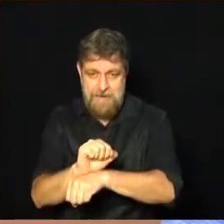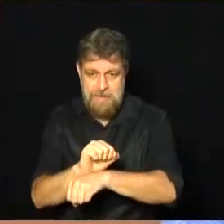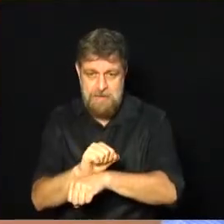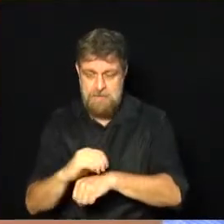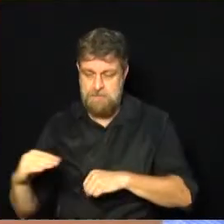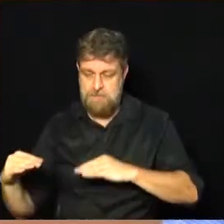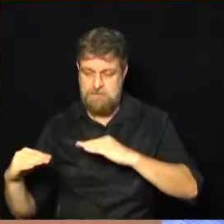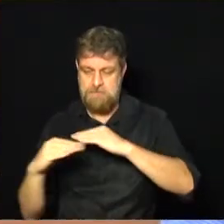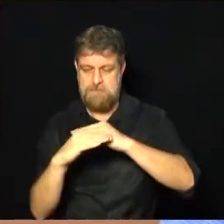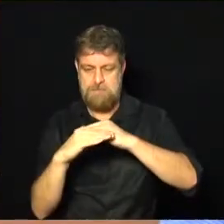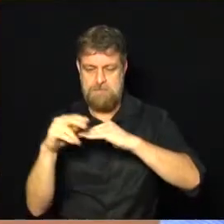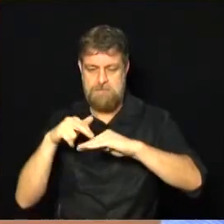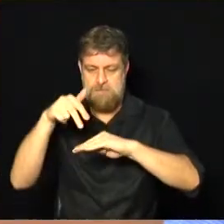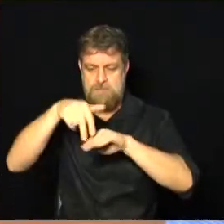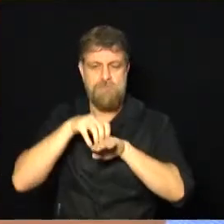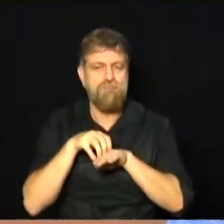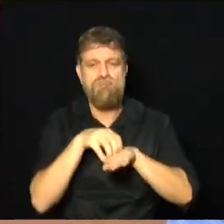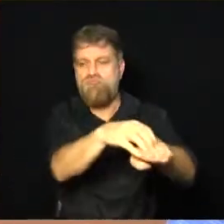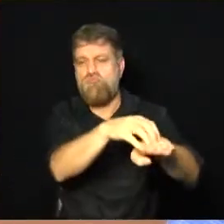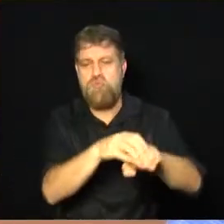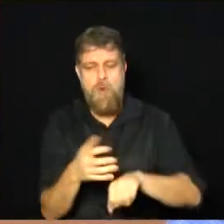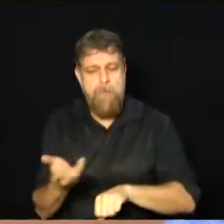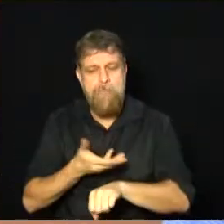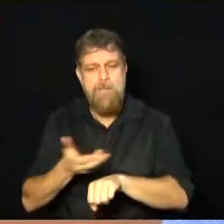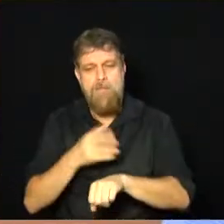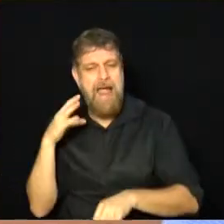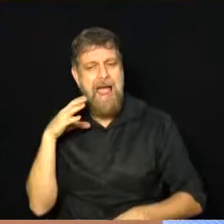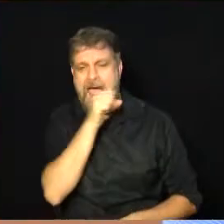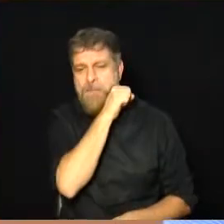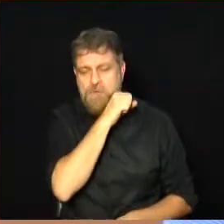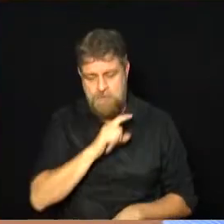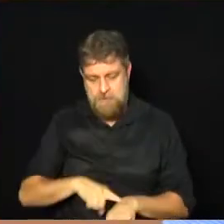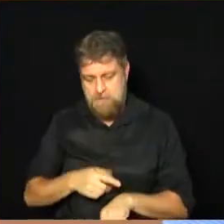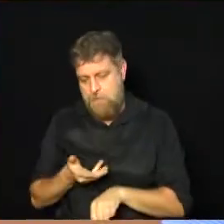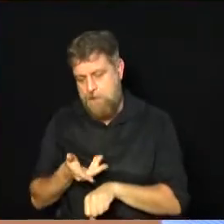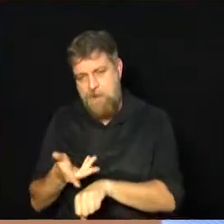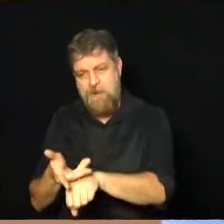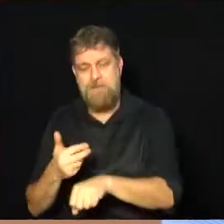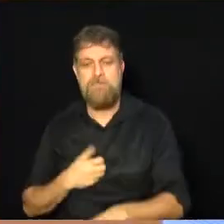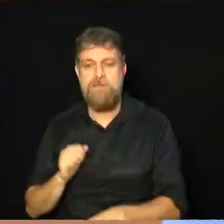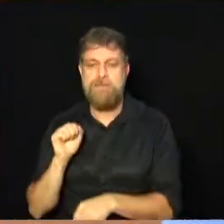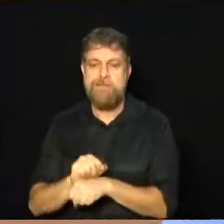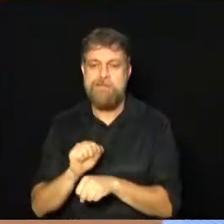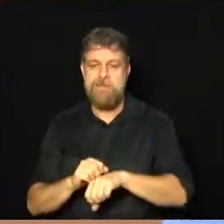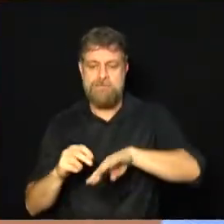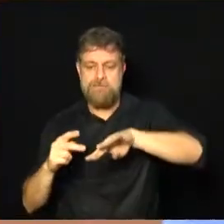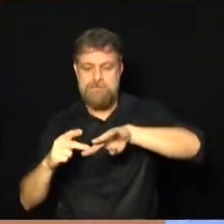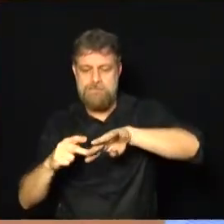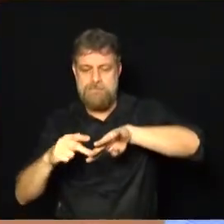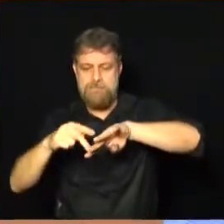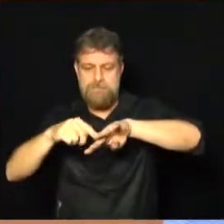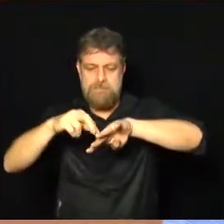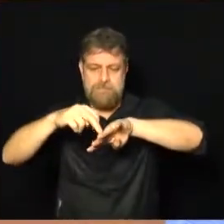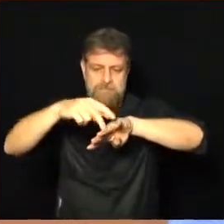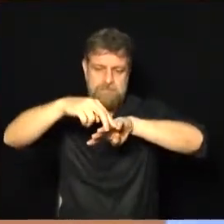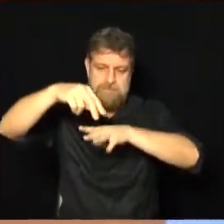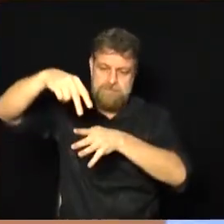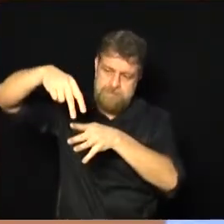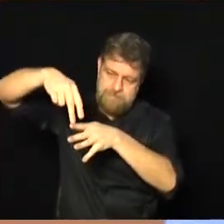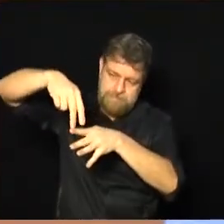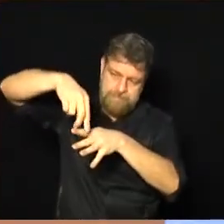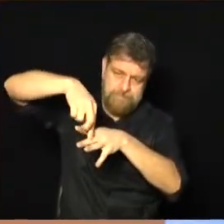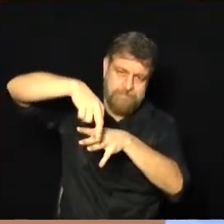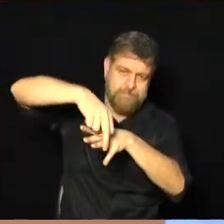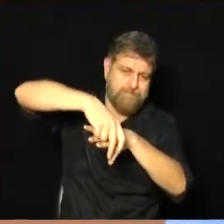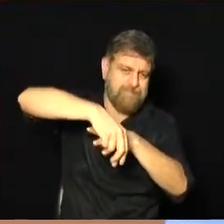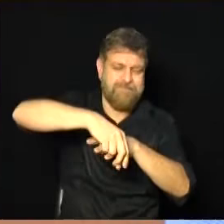tempo de parada do ônibus nas estações e nos terminais reduz muito, porque não tem que ficar esperando alguém subir a escada, alguém descer a escada e tudo